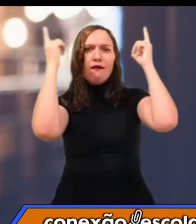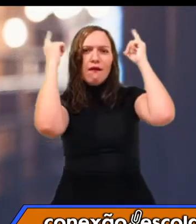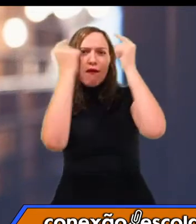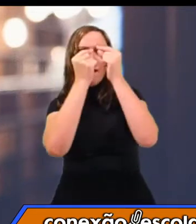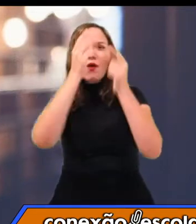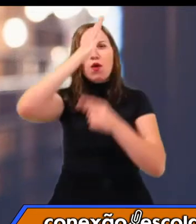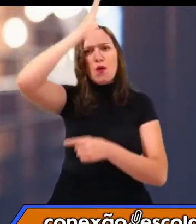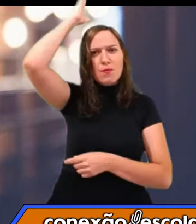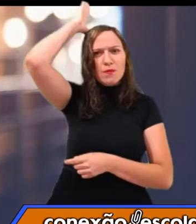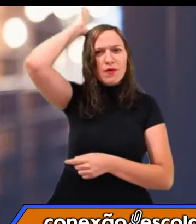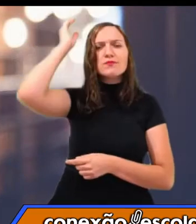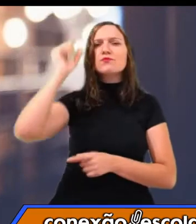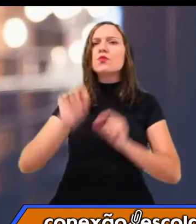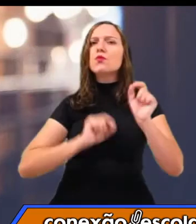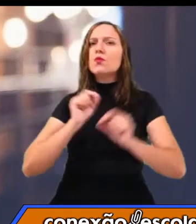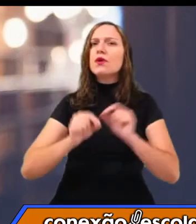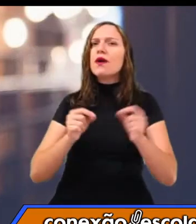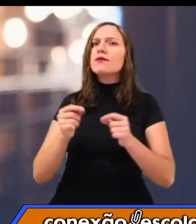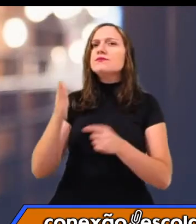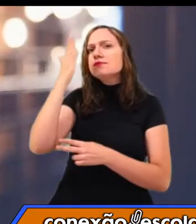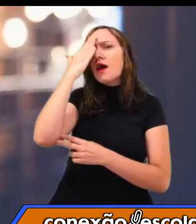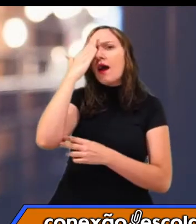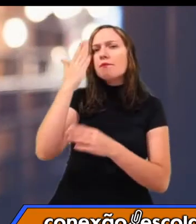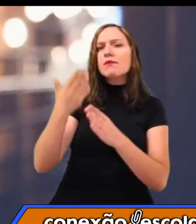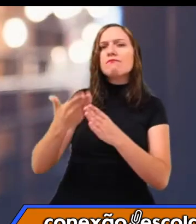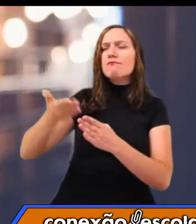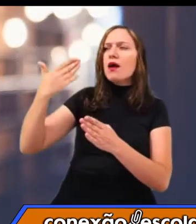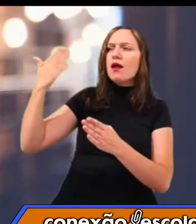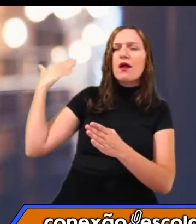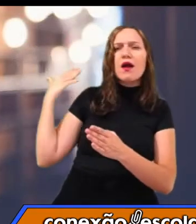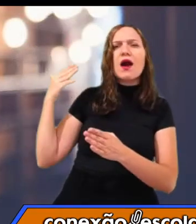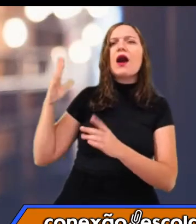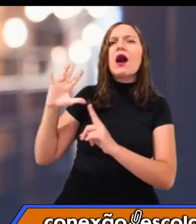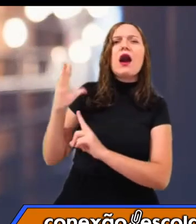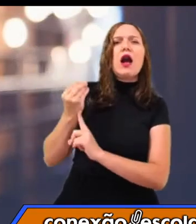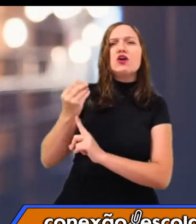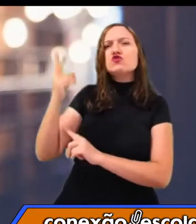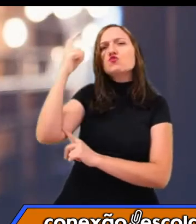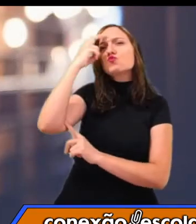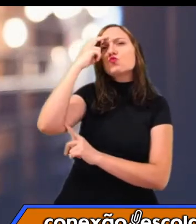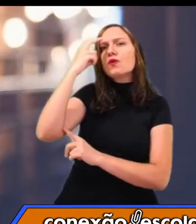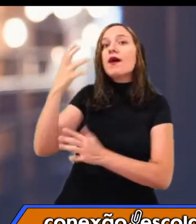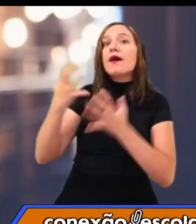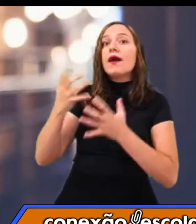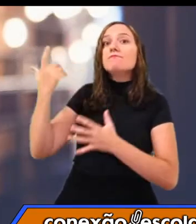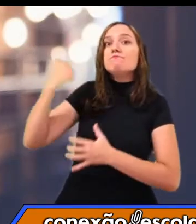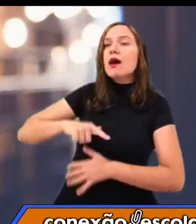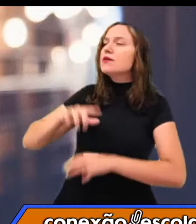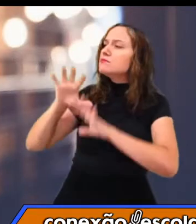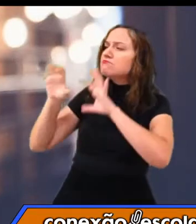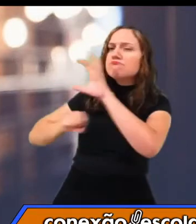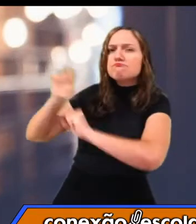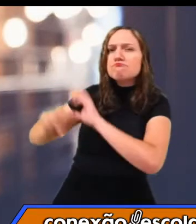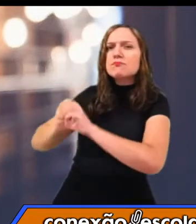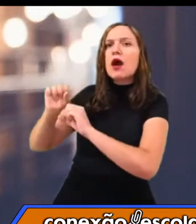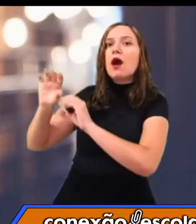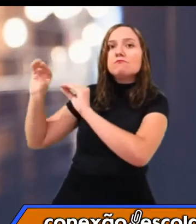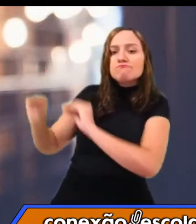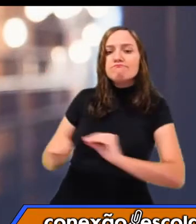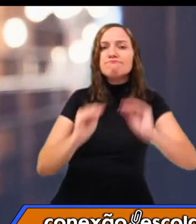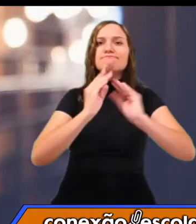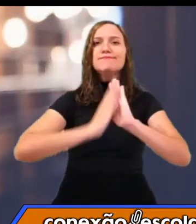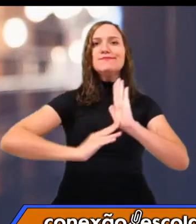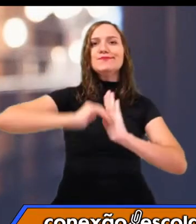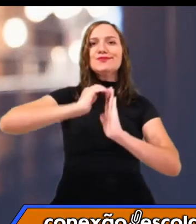na cultura dos antigos, que eles queriam trazer de volta, né, nesse período. E